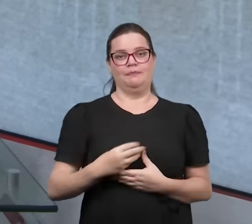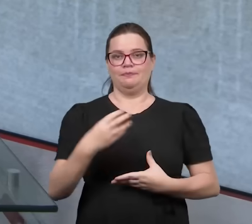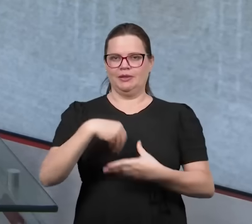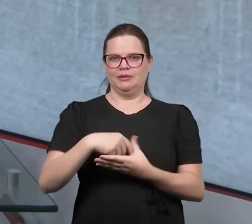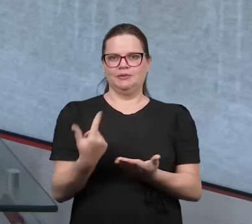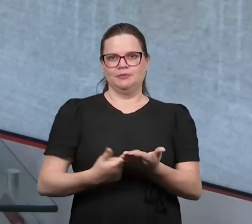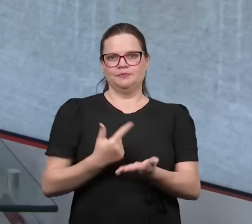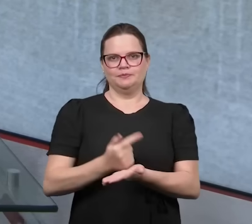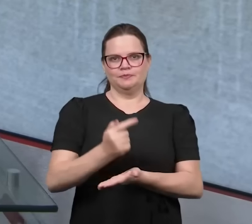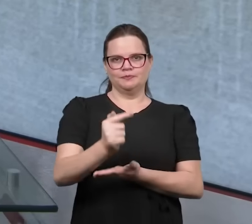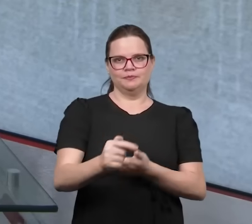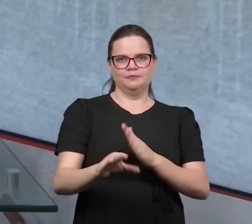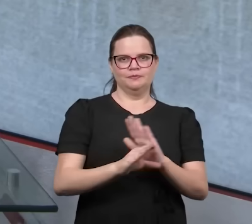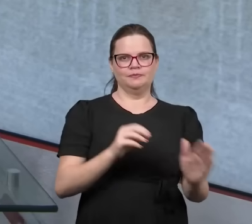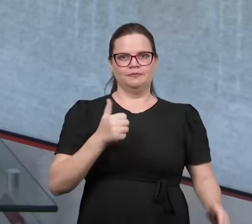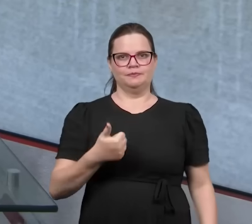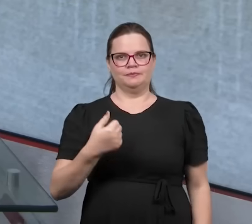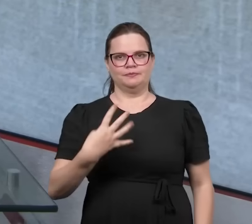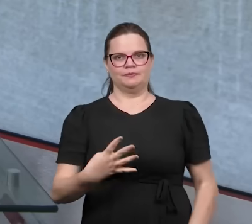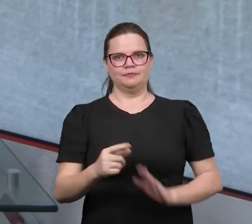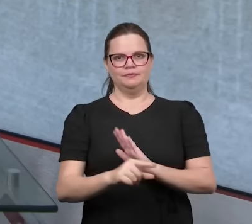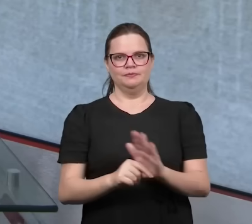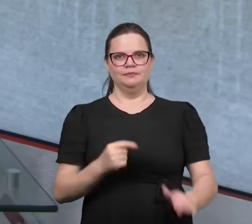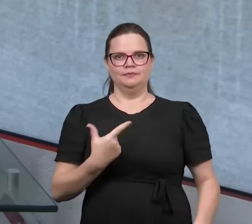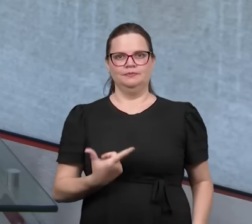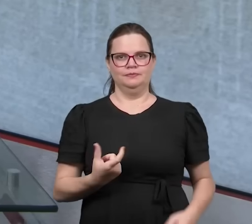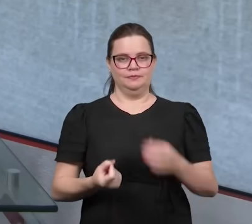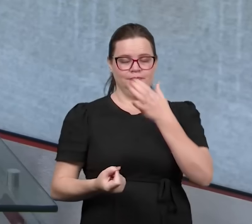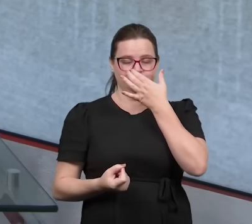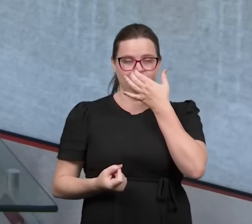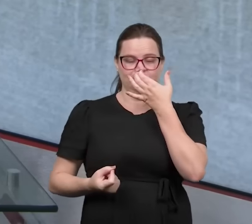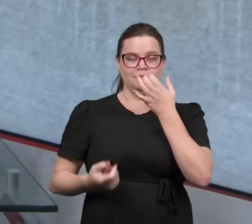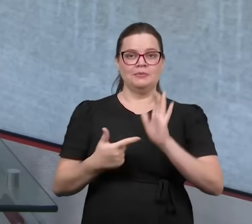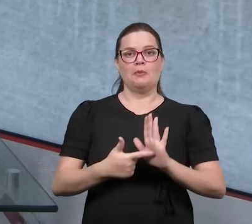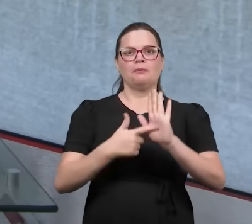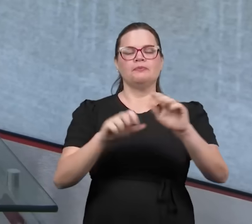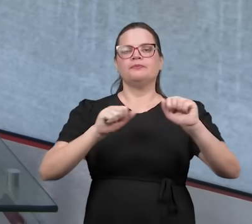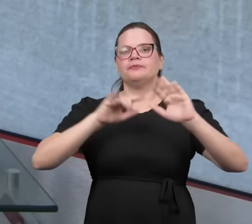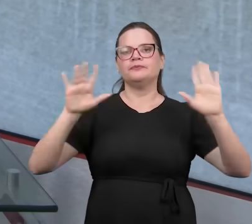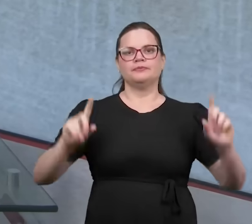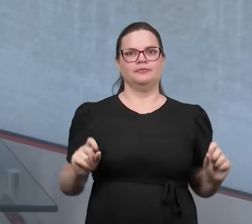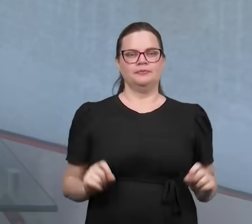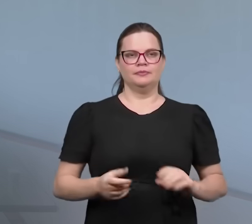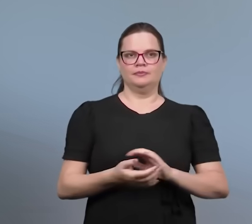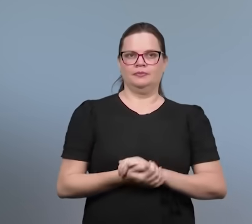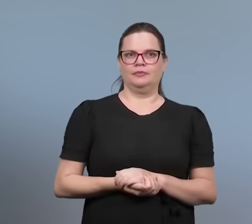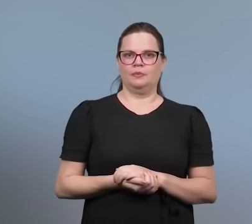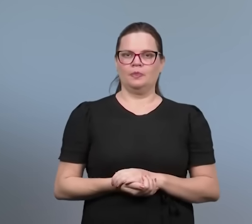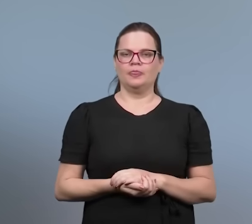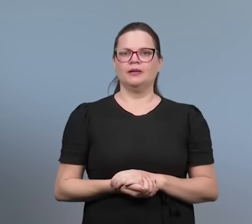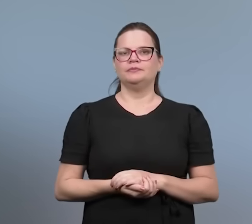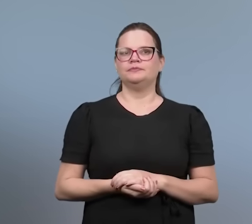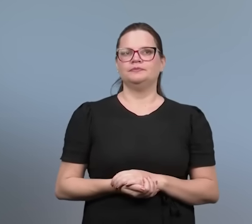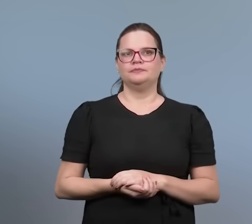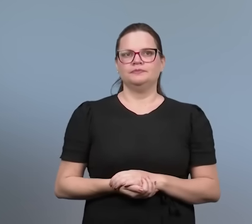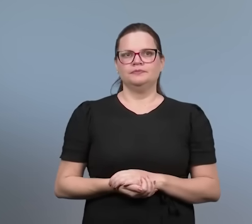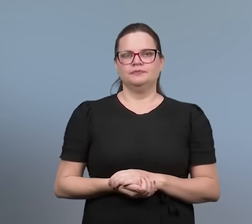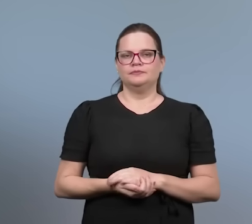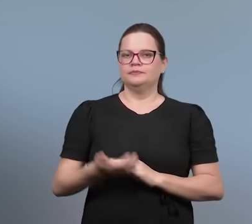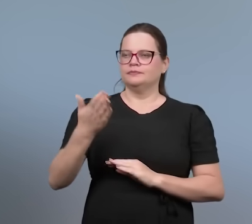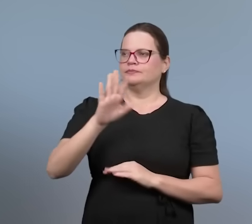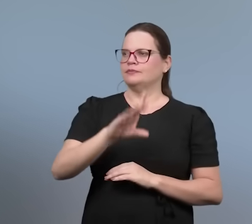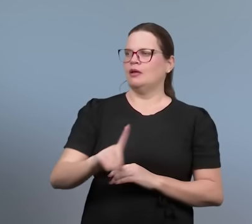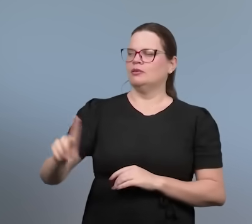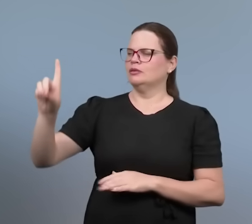de Gênesis, no capítulo 14, no verso 20, e diz exatamente assim: e bendito